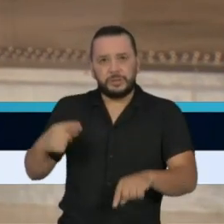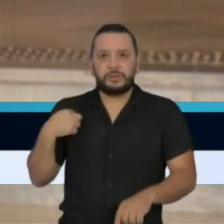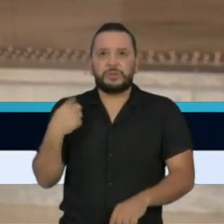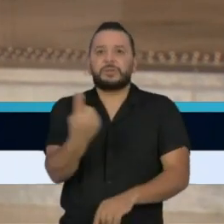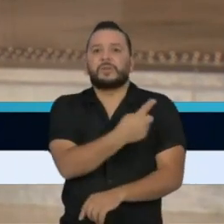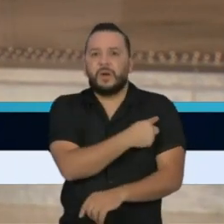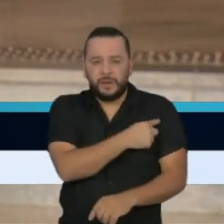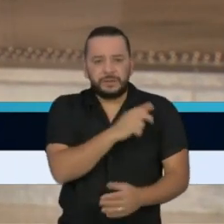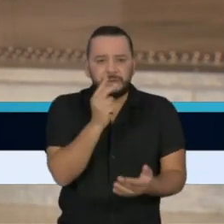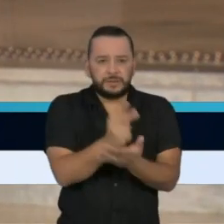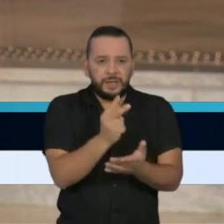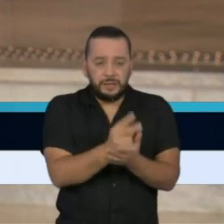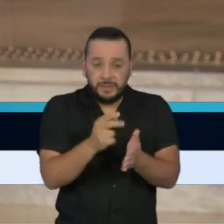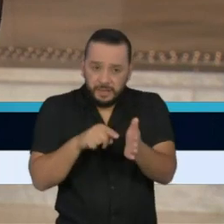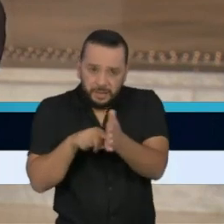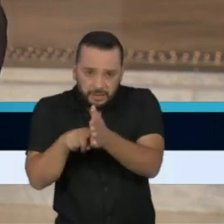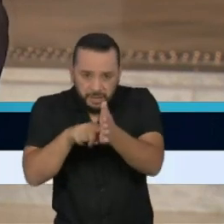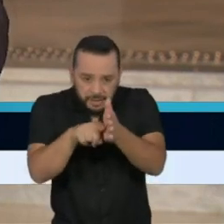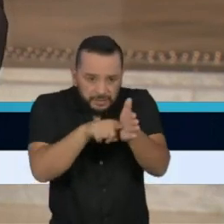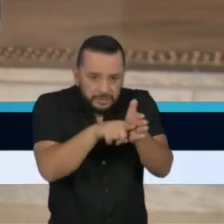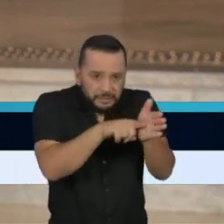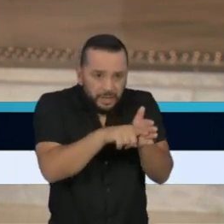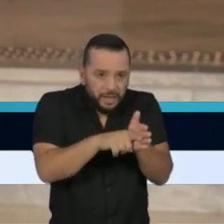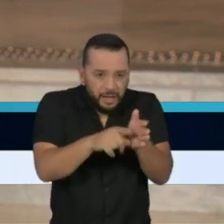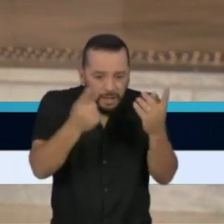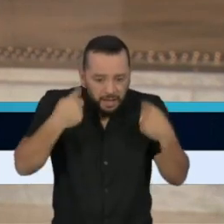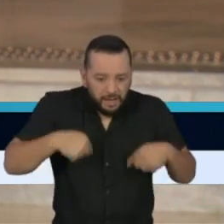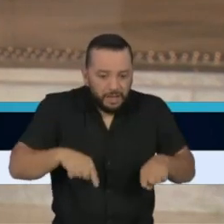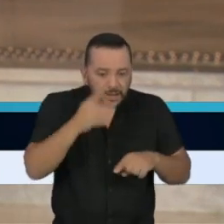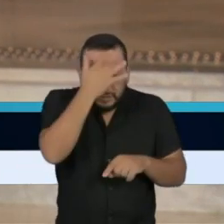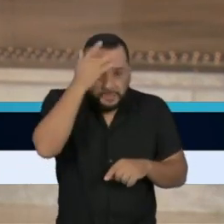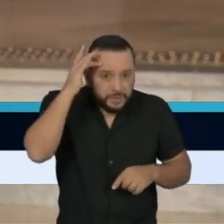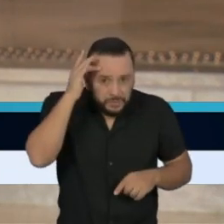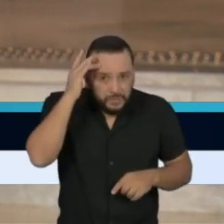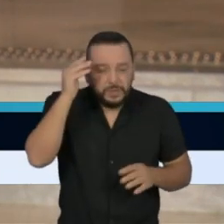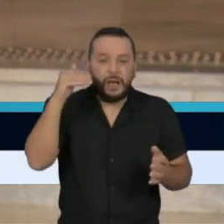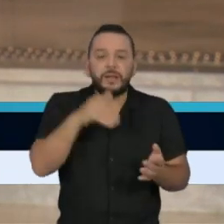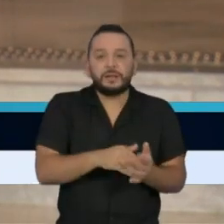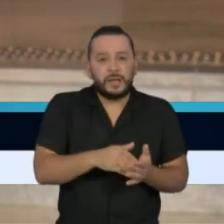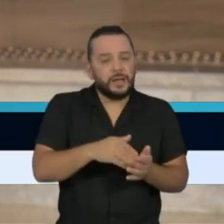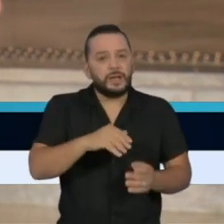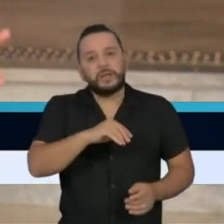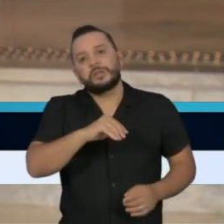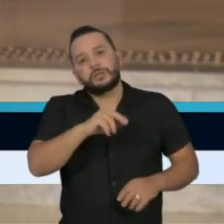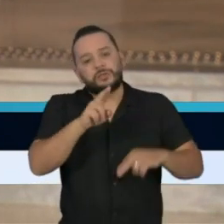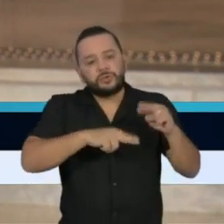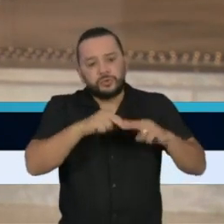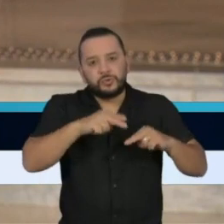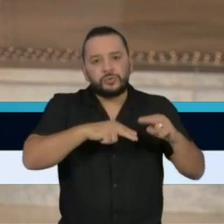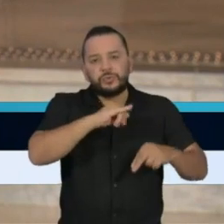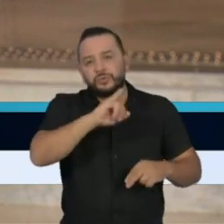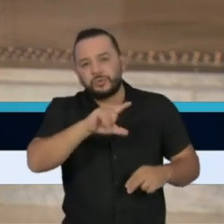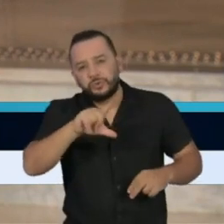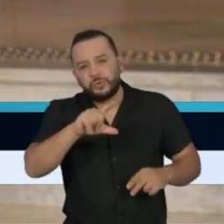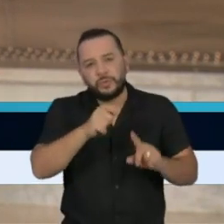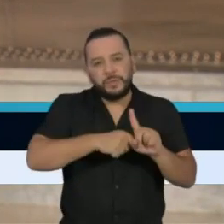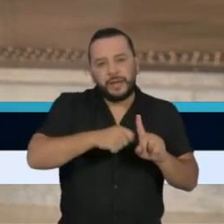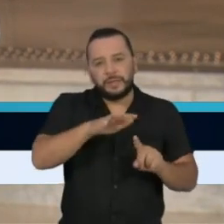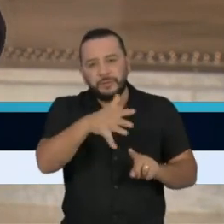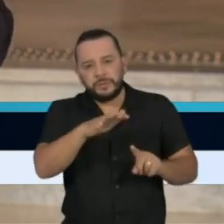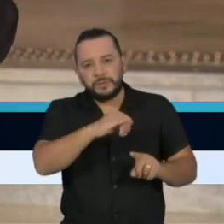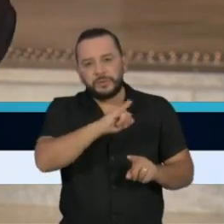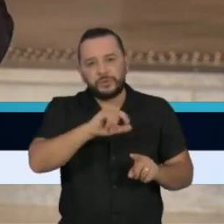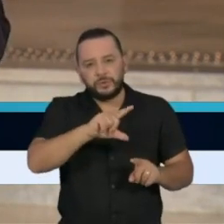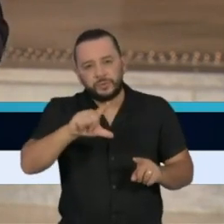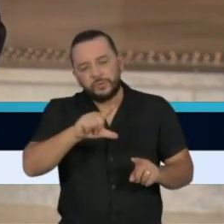de testagem até junho, julho. Então, nós estamos, do ponto de vista de insumos, abastecidos.